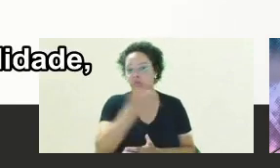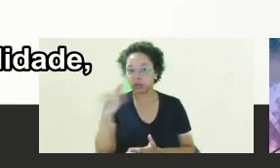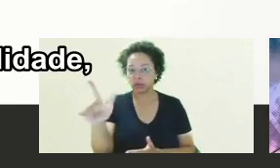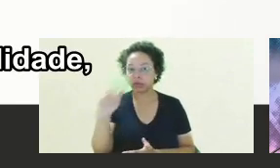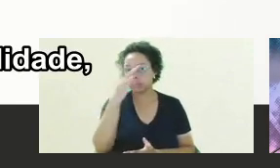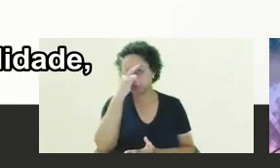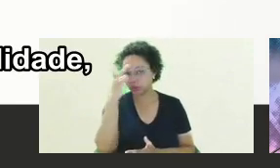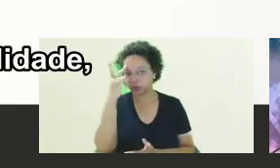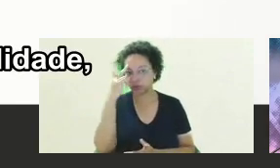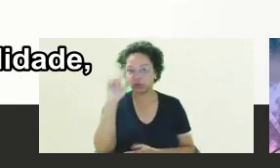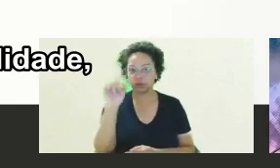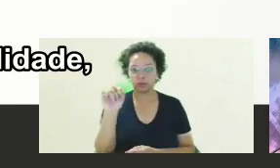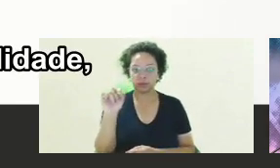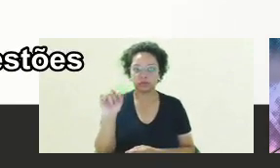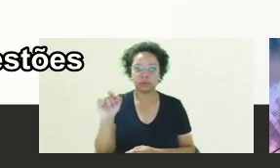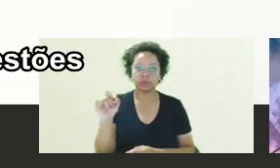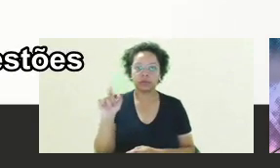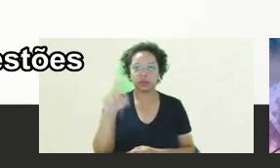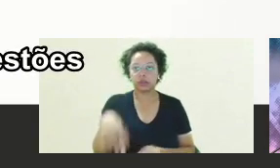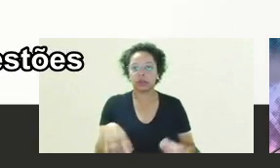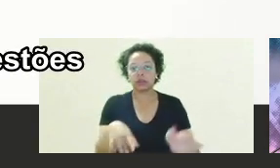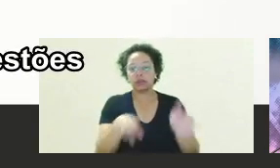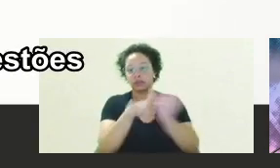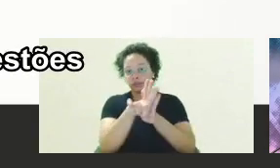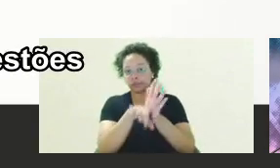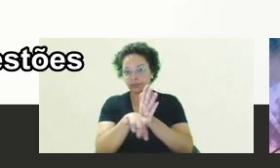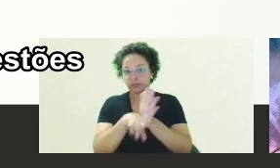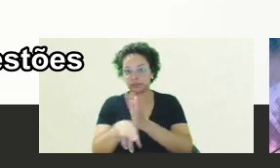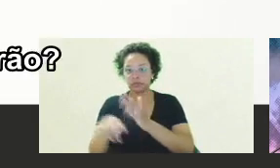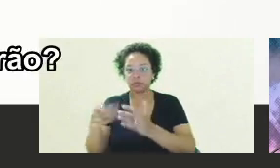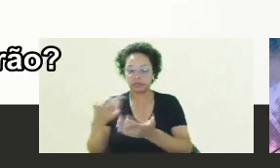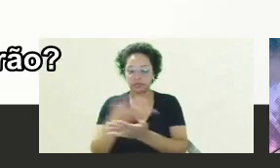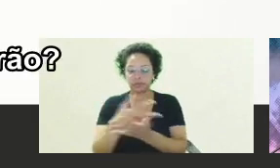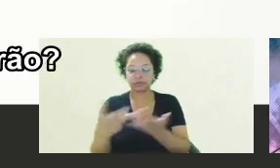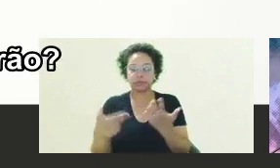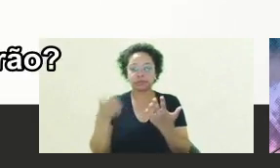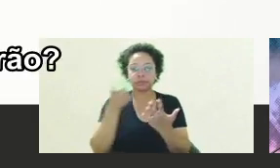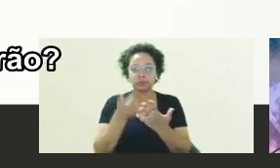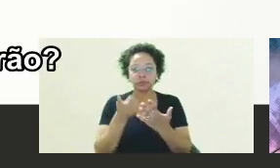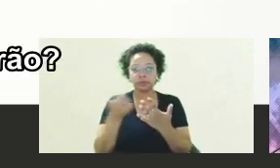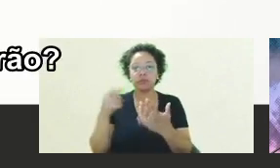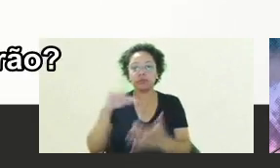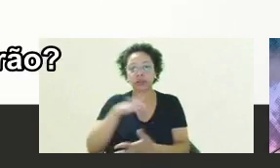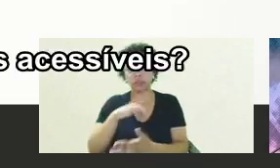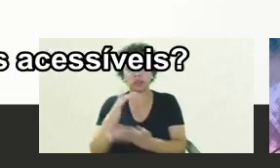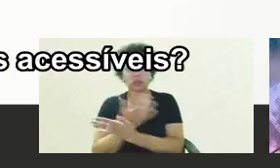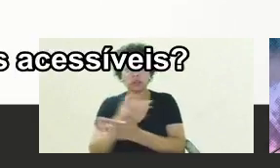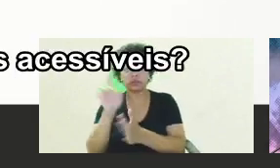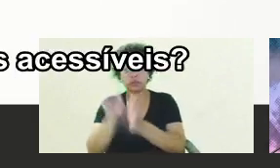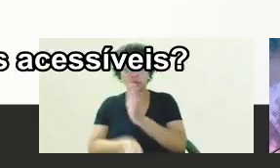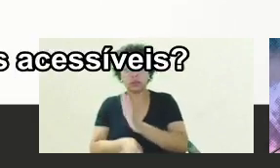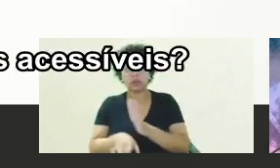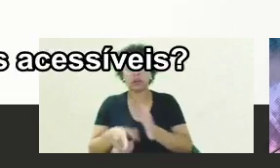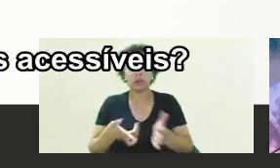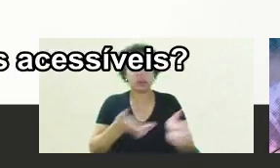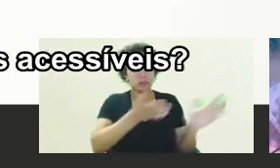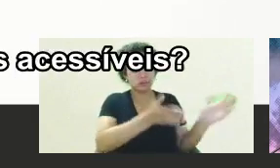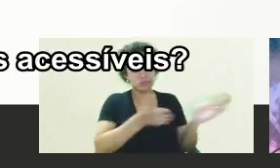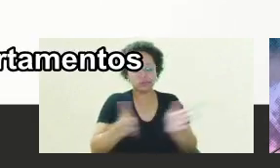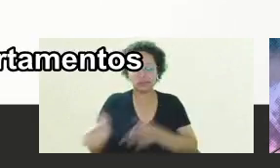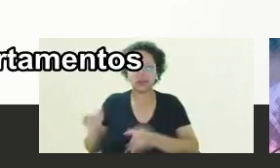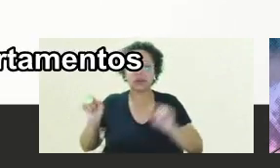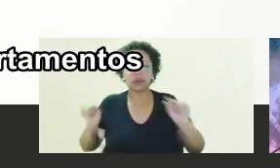personagem, que é o analista de qualidade, ele também tem as questões dele ali, né? Qual que é o padrão? Quais são os